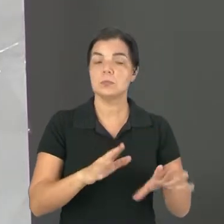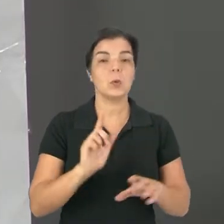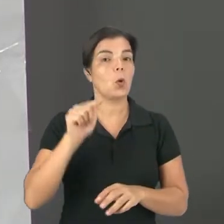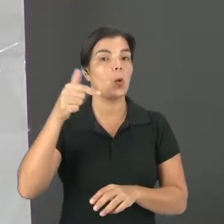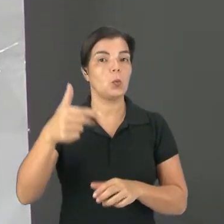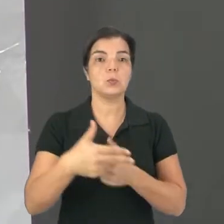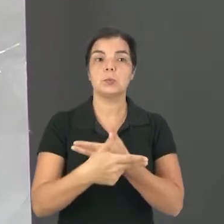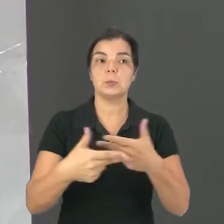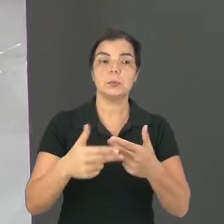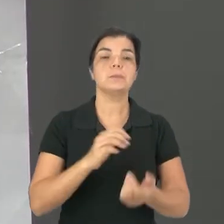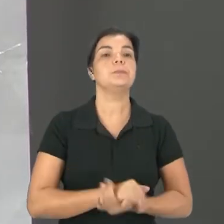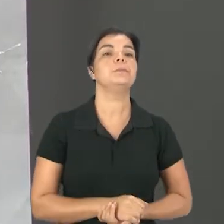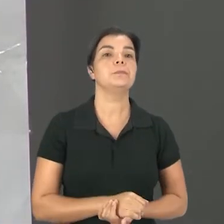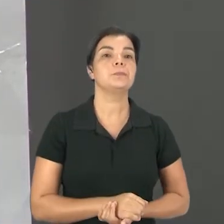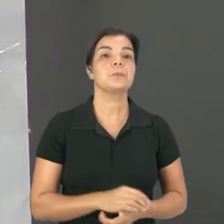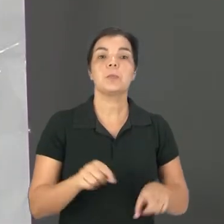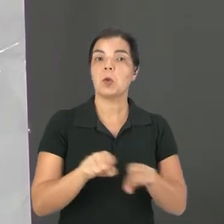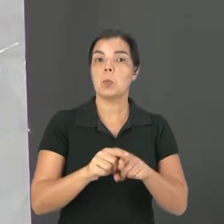outra